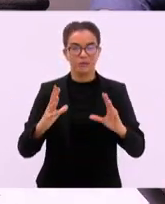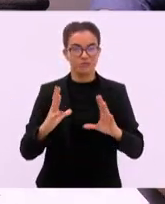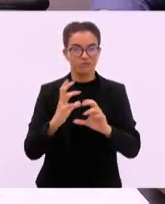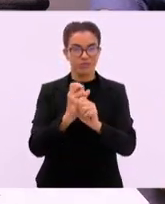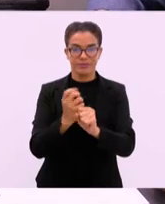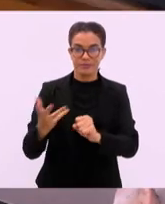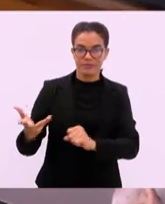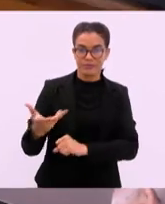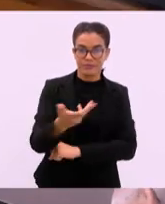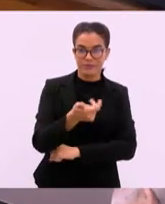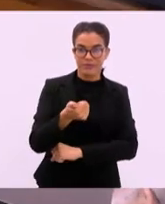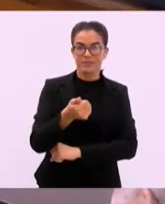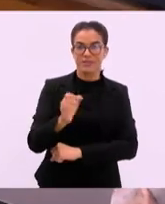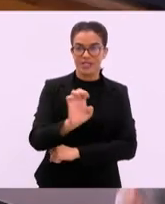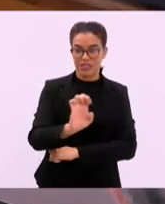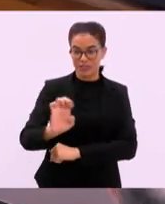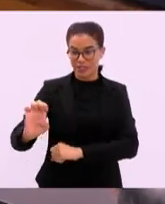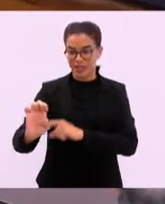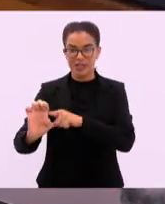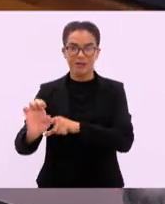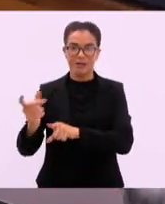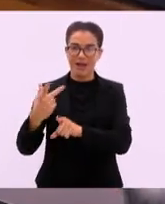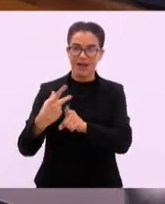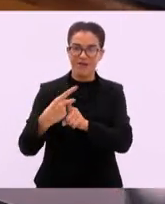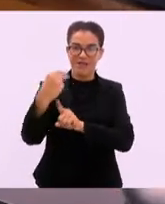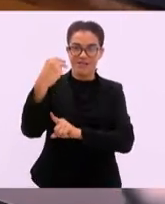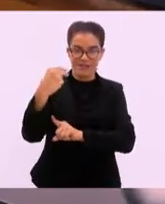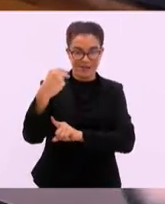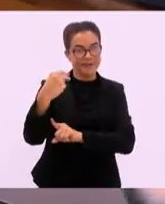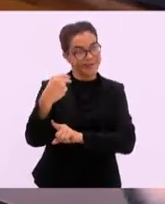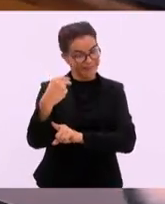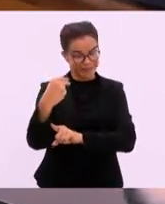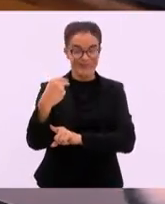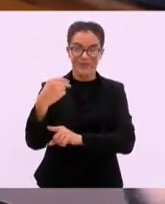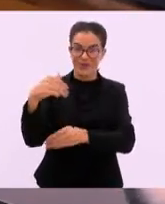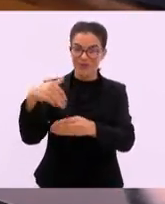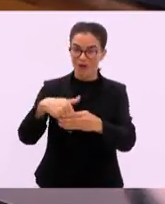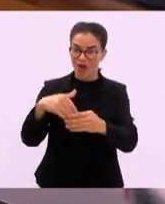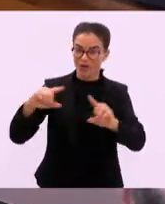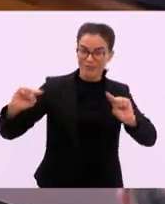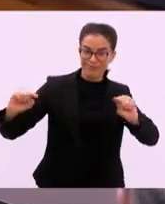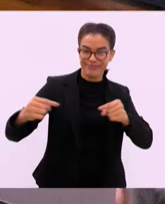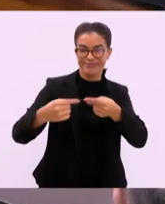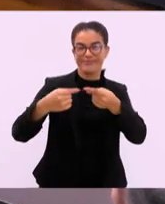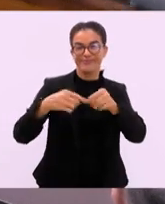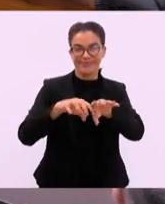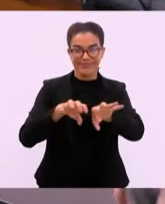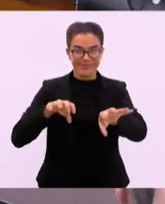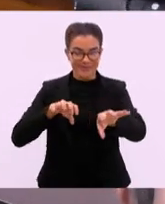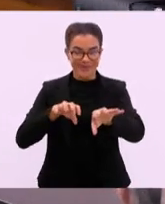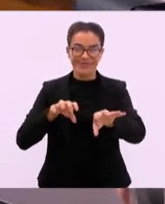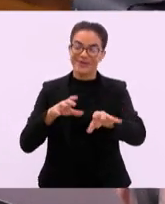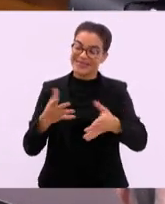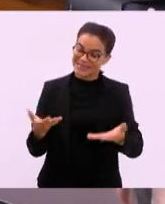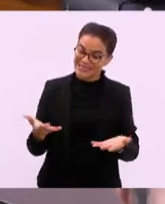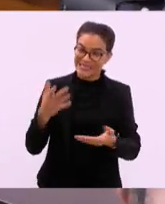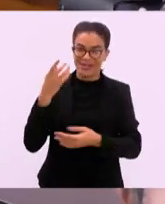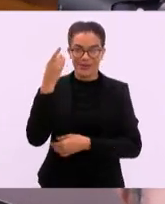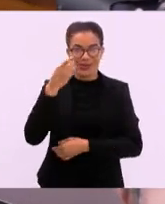qualificado da esquerda presente para nos vencer, para o voto divergente vencer todos os projetos, deputado Luiz